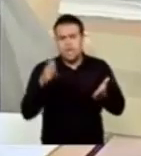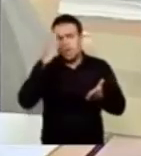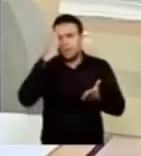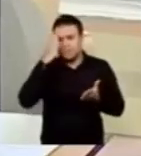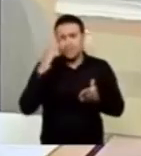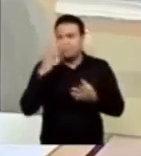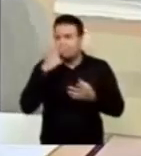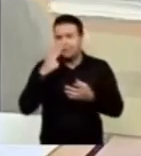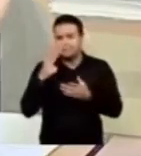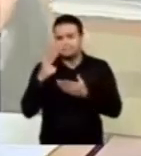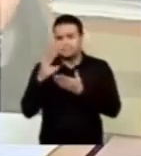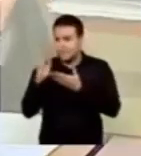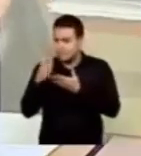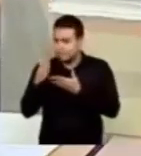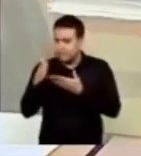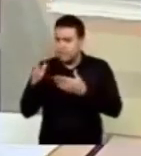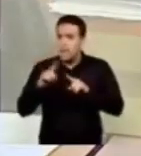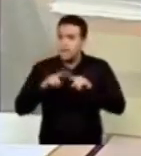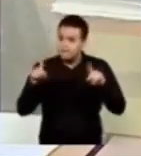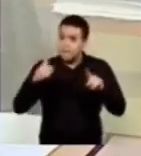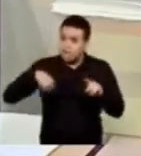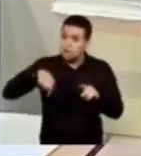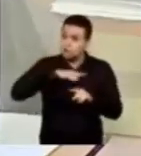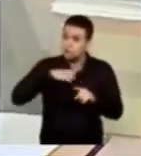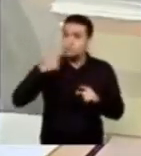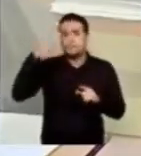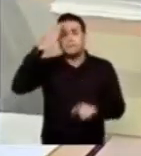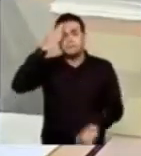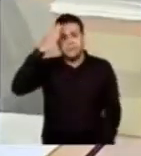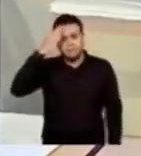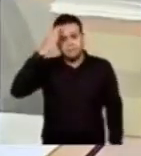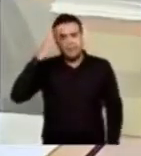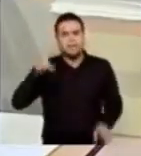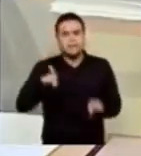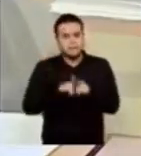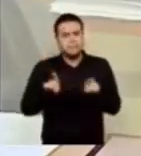Mas nós dizemos que estamos imunes a essas críticas.